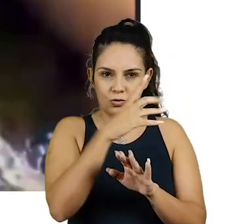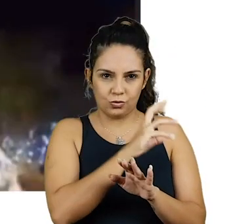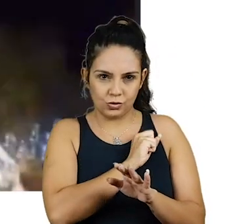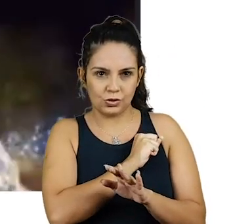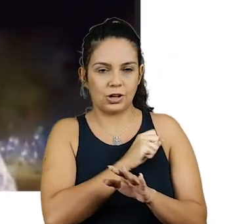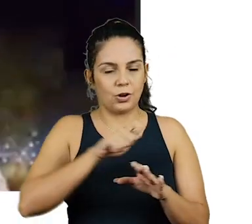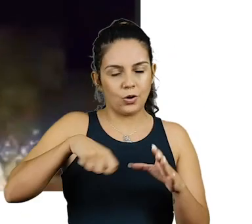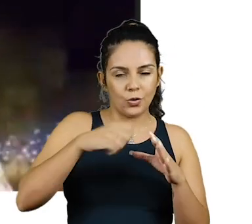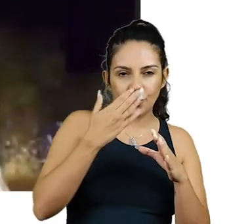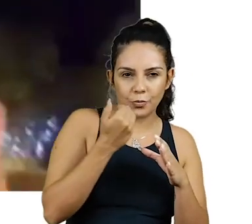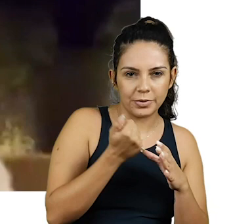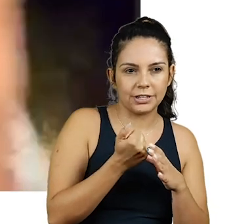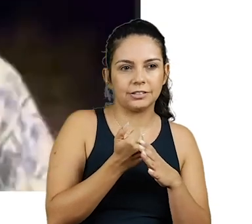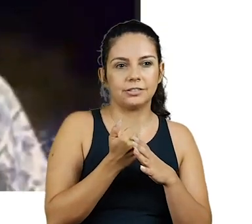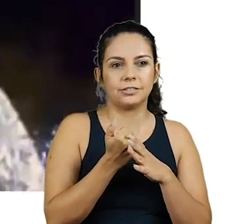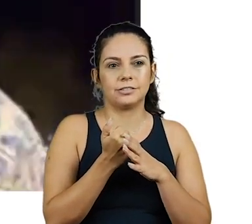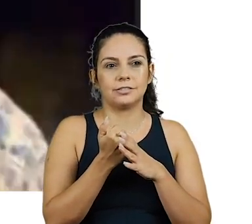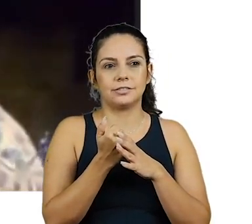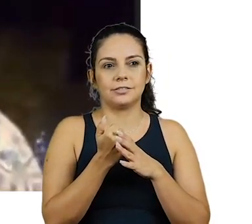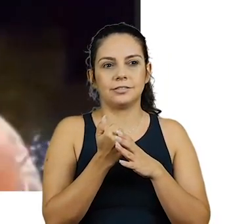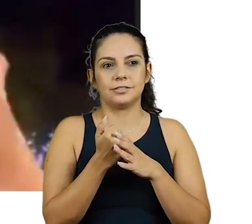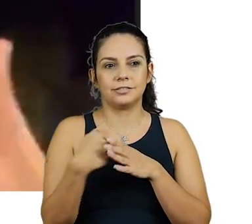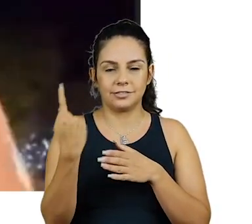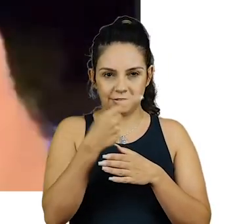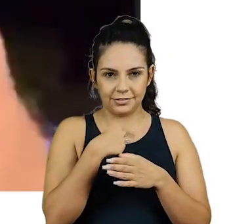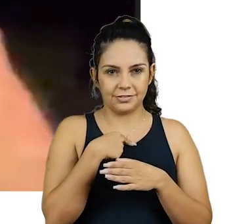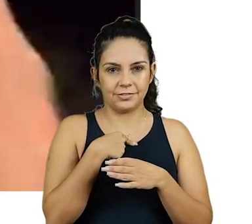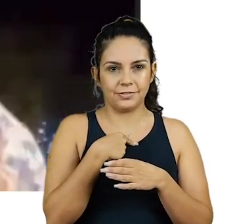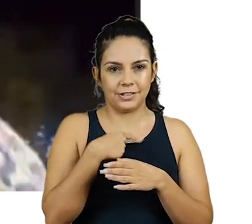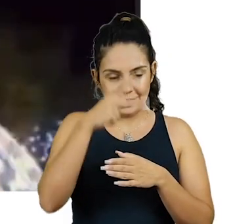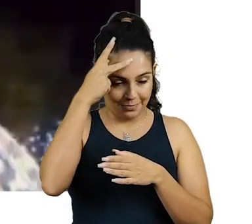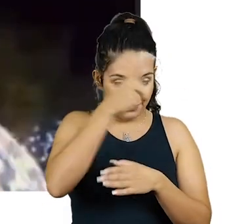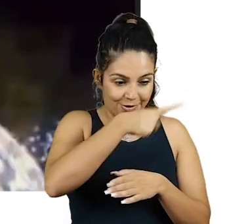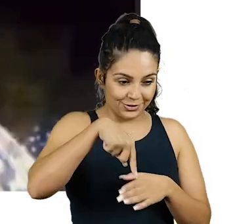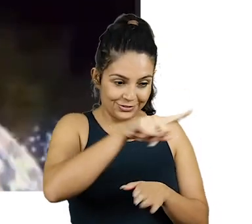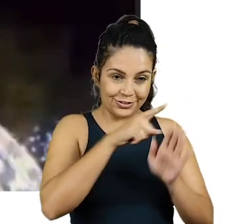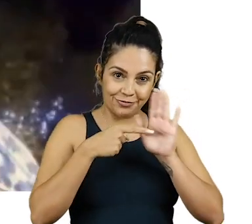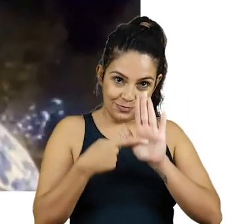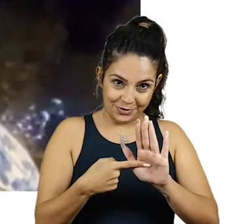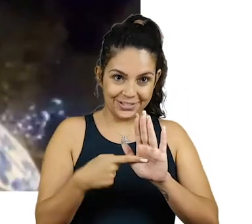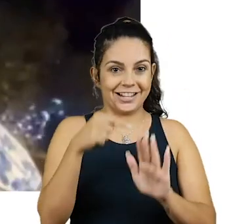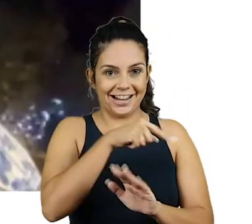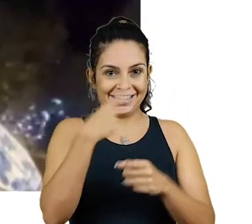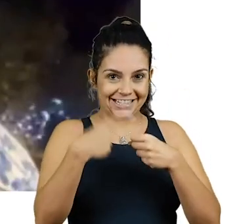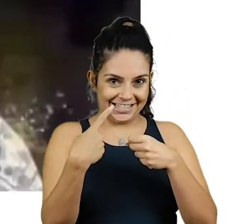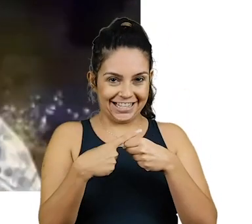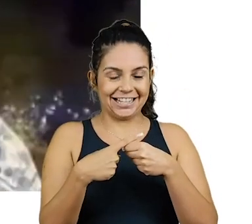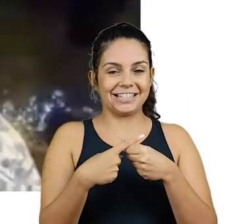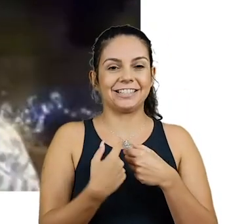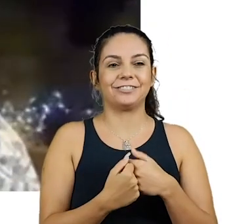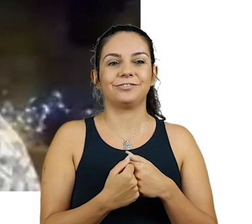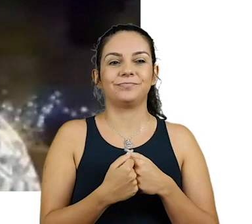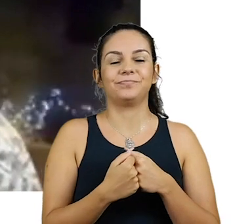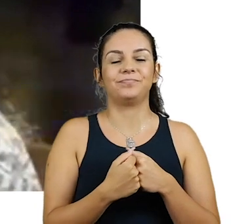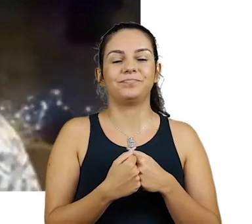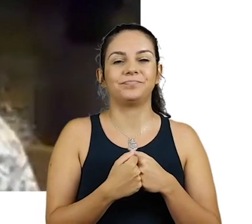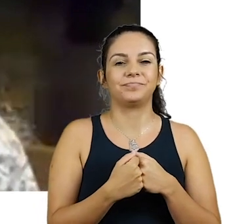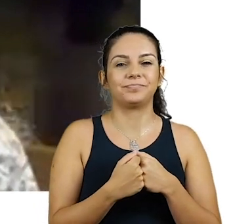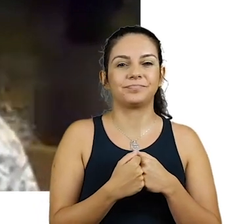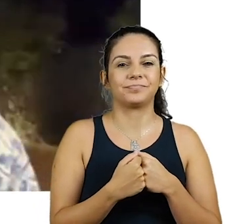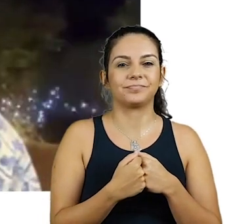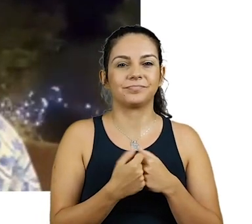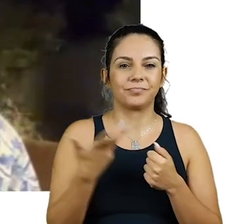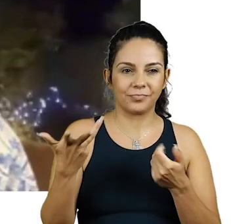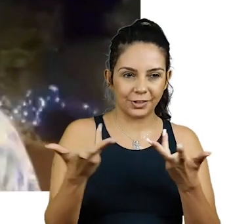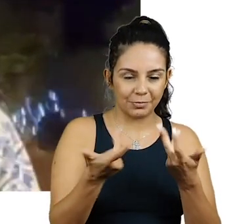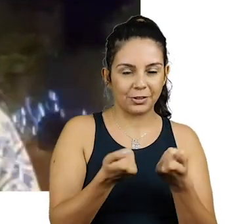gosta, gastronomia, a gente daqui, que é as pessoas aqui, melhor dizendo, para não ter um trocadilho ali, que